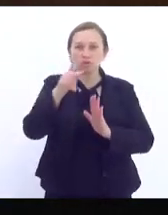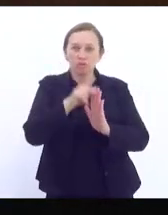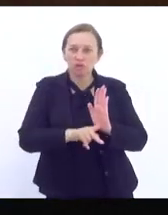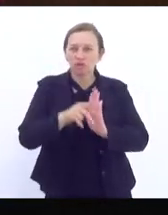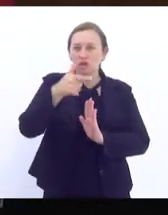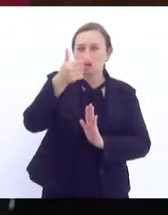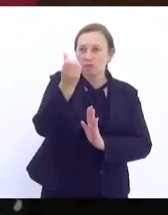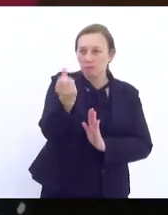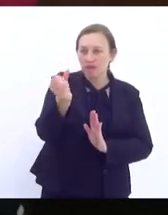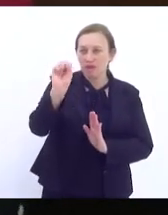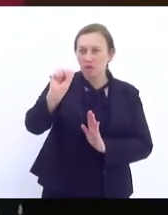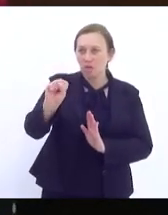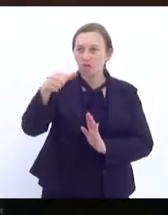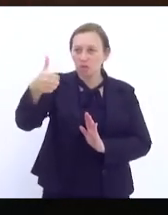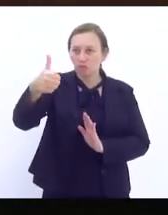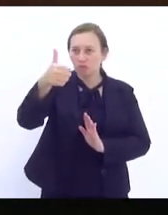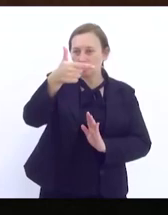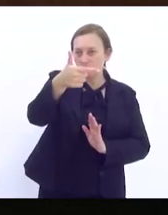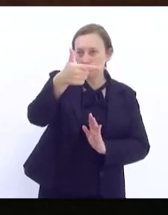681/203